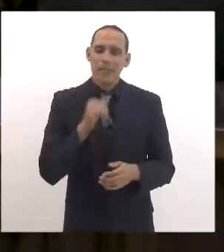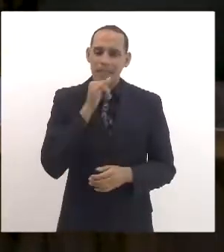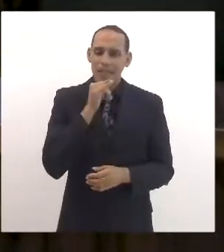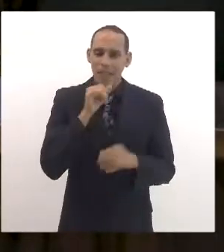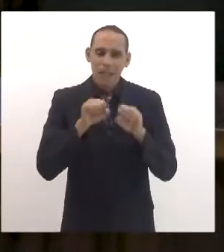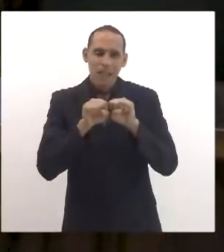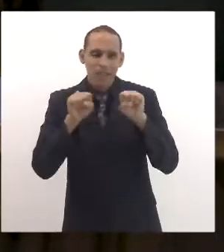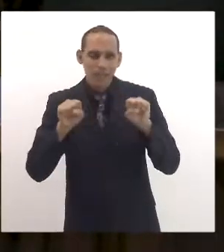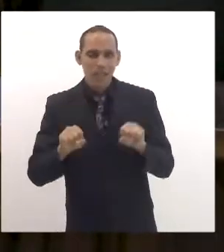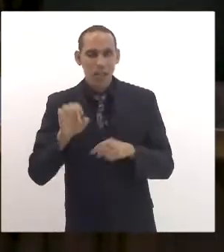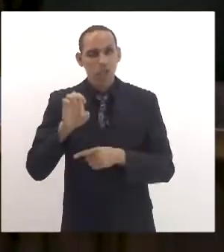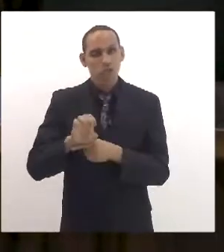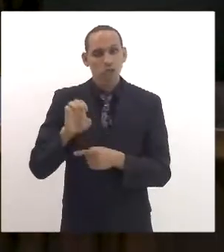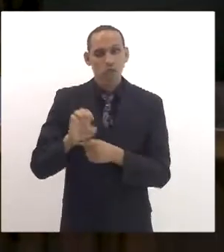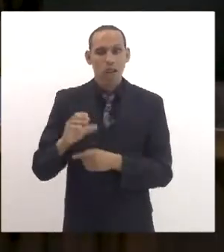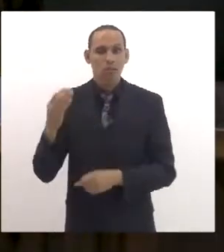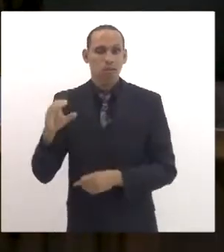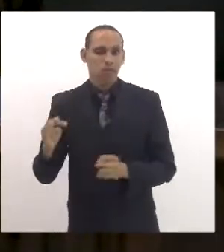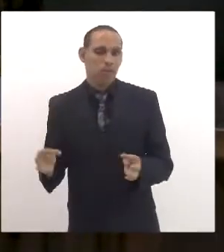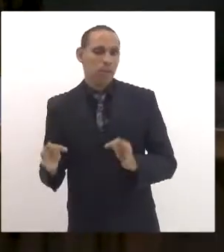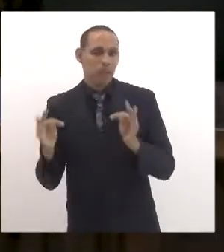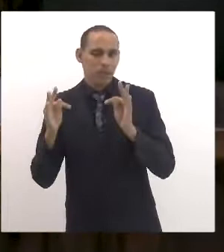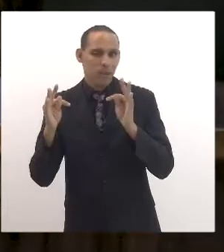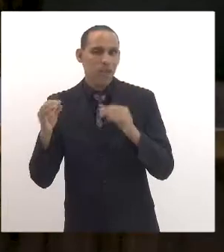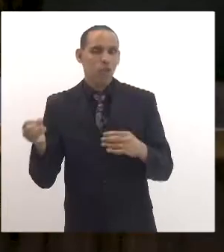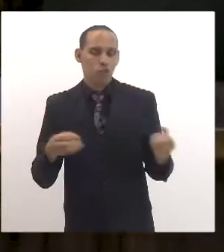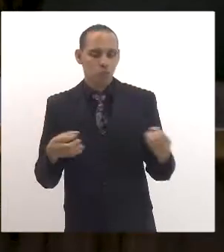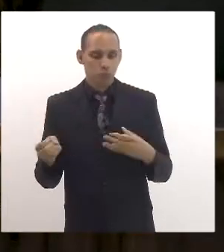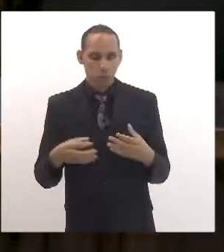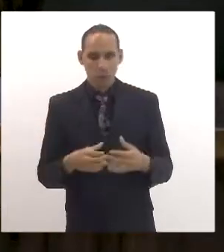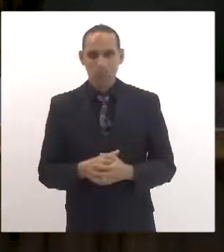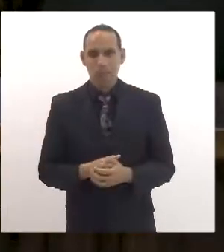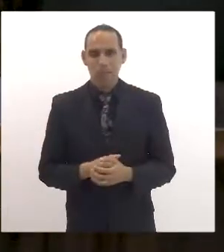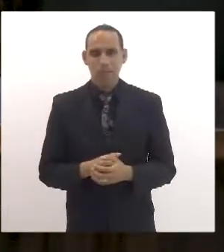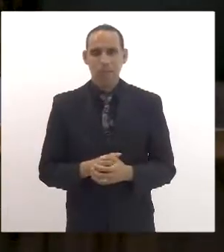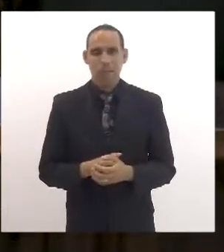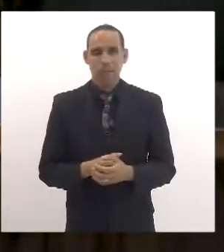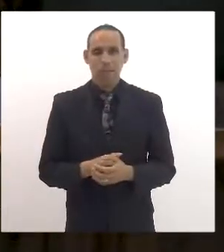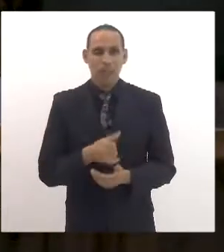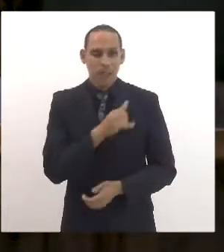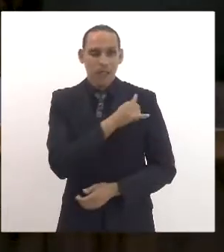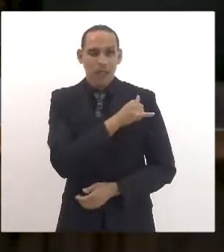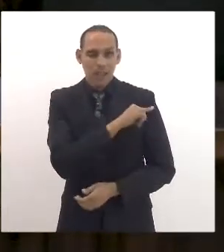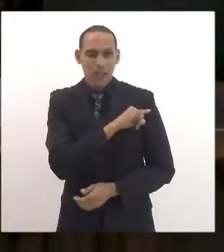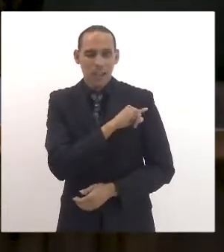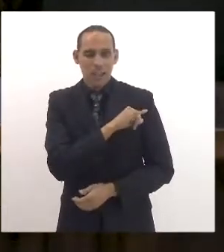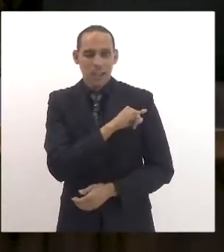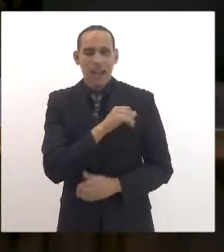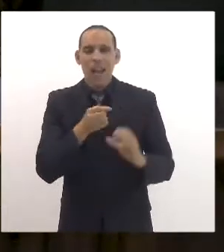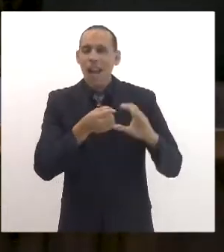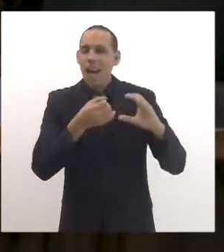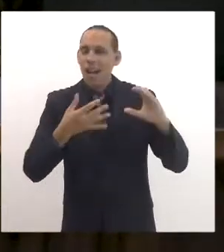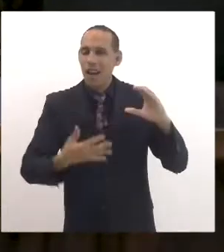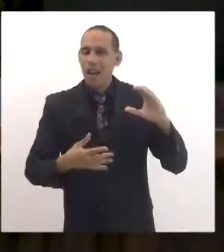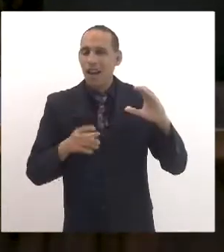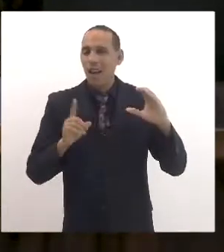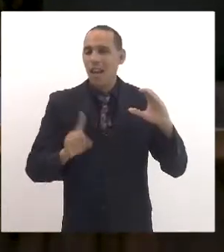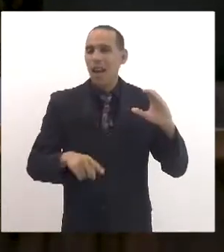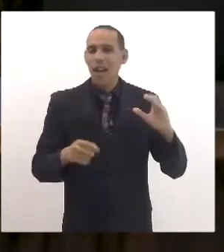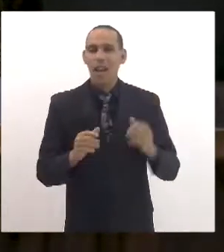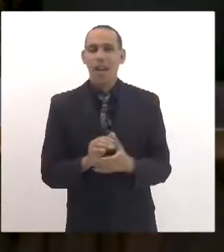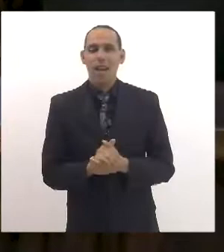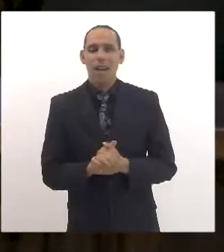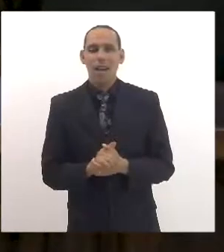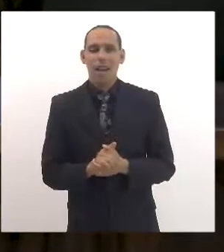Ciência, Tecnologia e Inovação. O Rio de Janeiro é um estado caracterizado pela presença de um